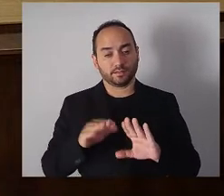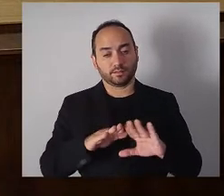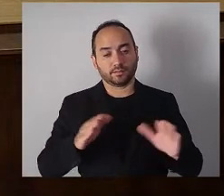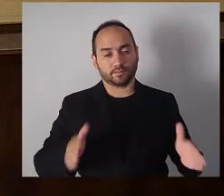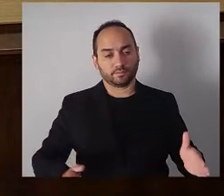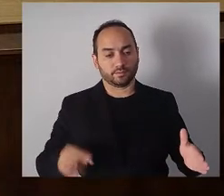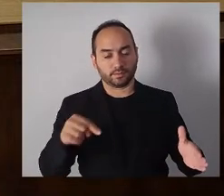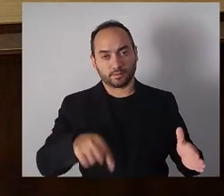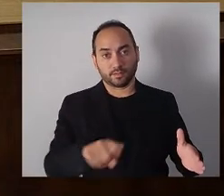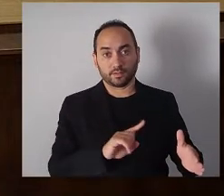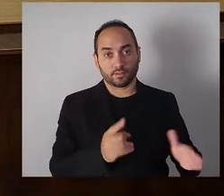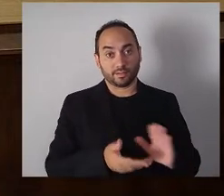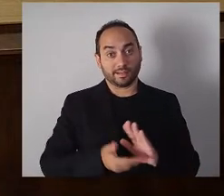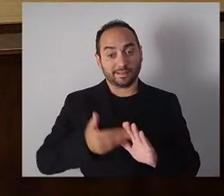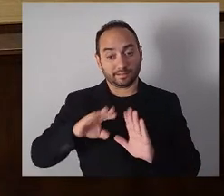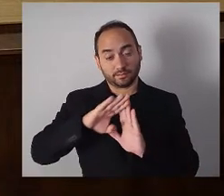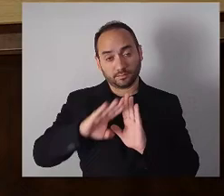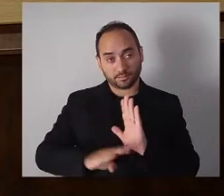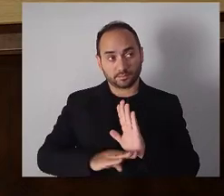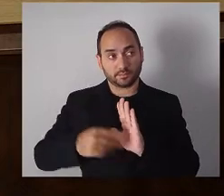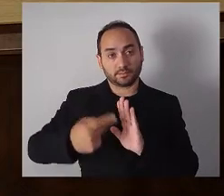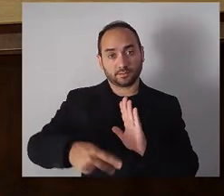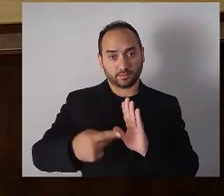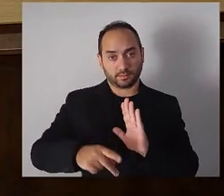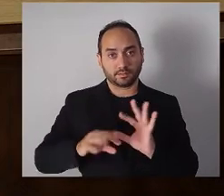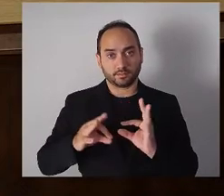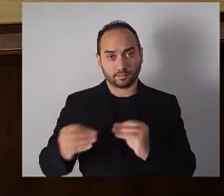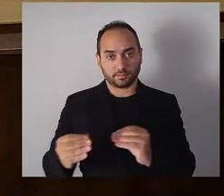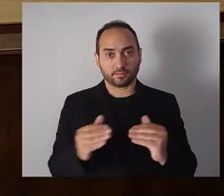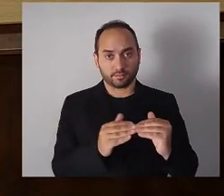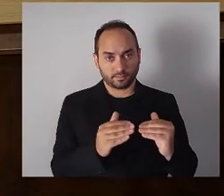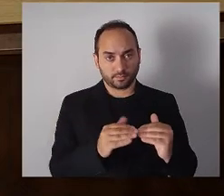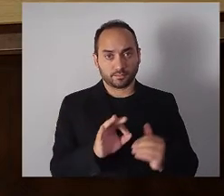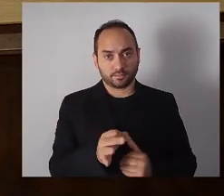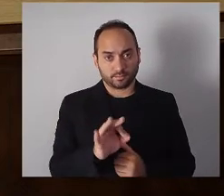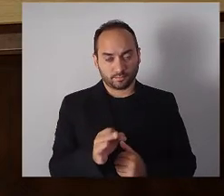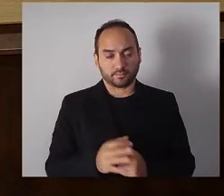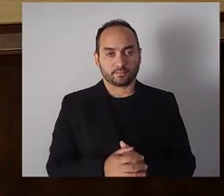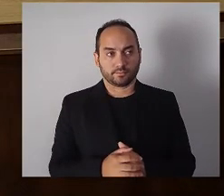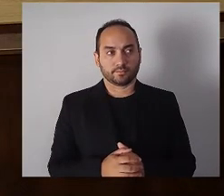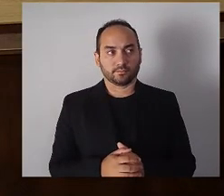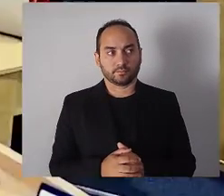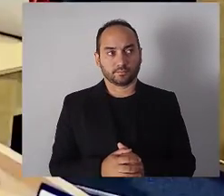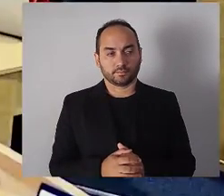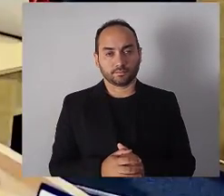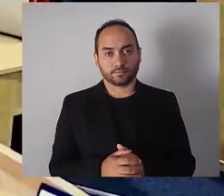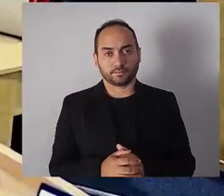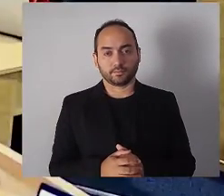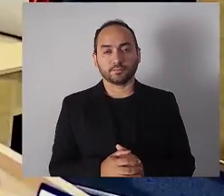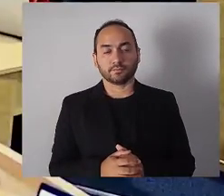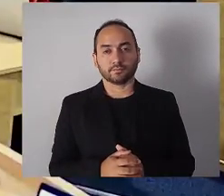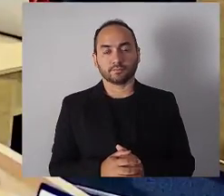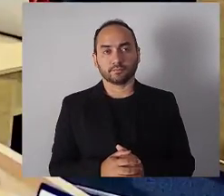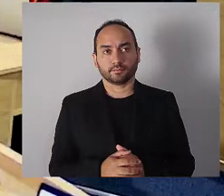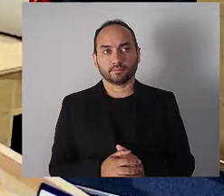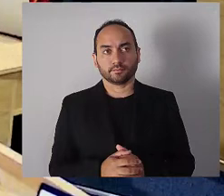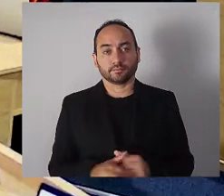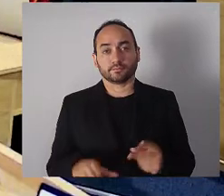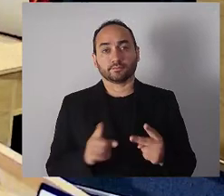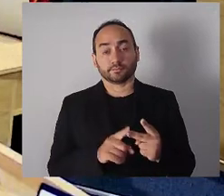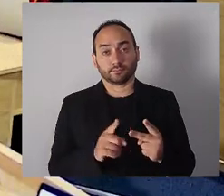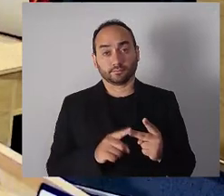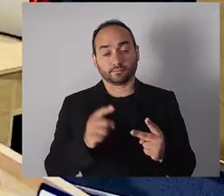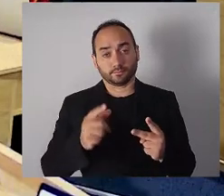retirados de mesa, retirados de pauta. Todos concordam? Sim, ficam presidente. Retirados de pauta, não de mesa. Isso é um ponto. Outro